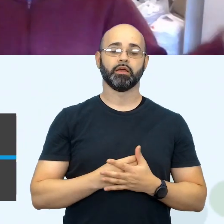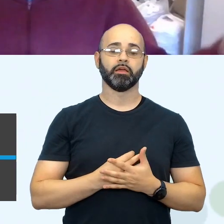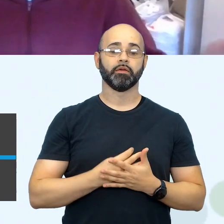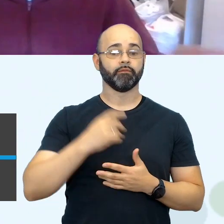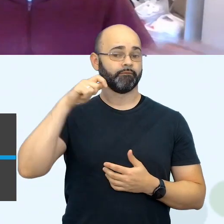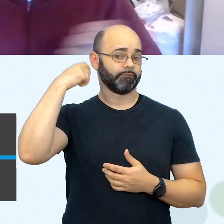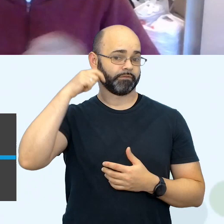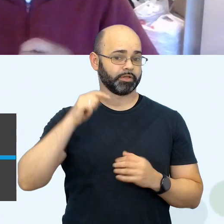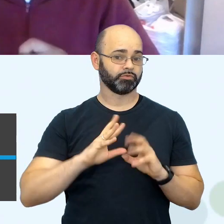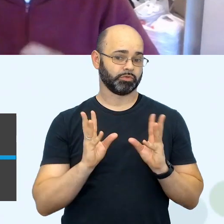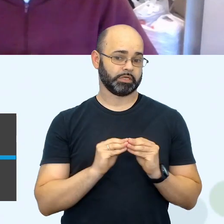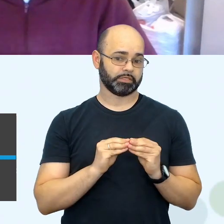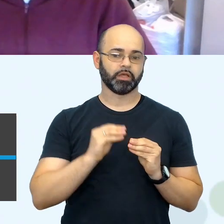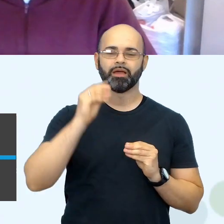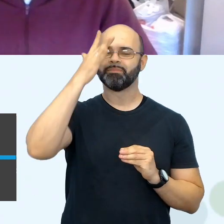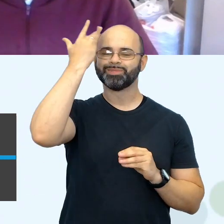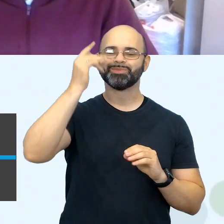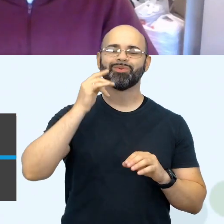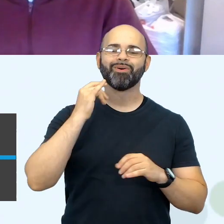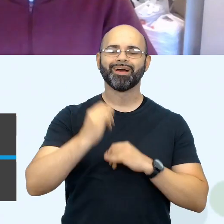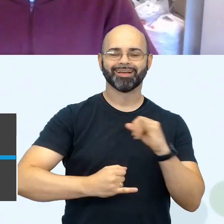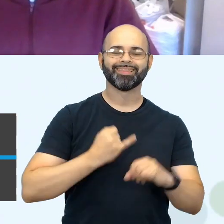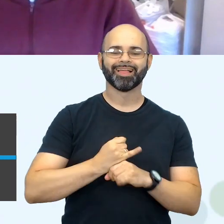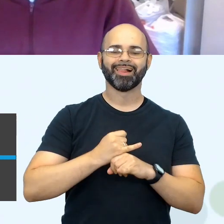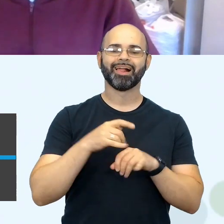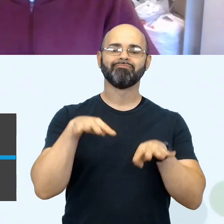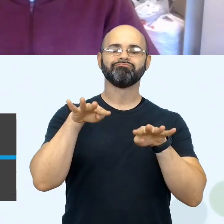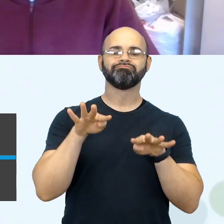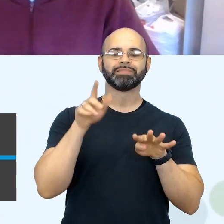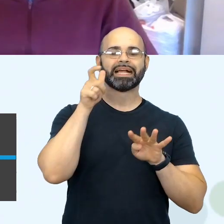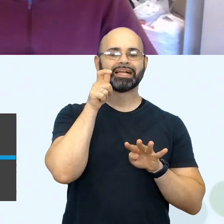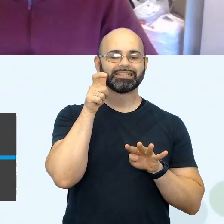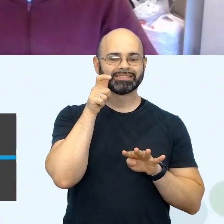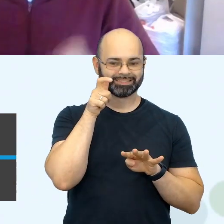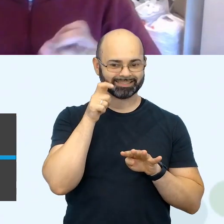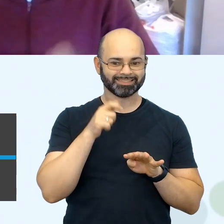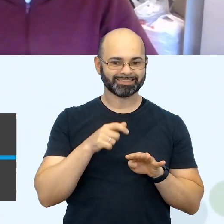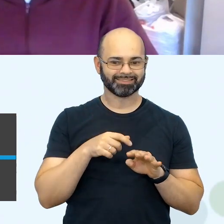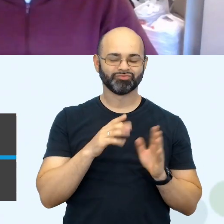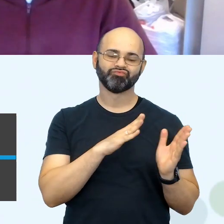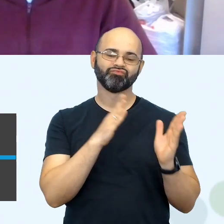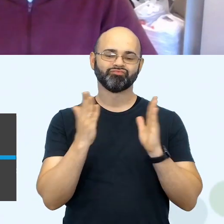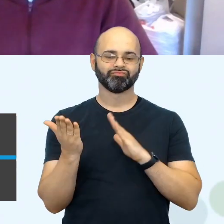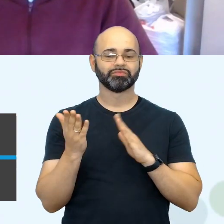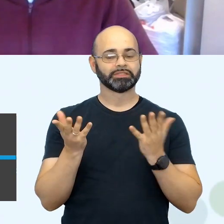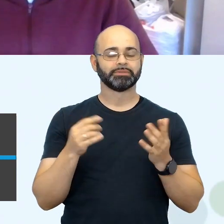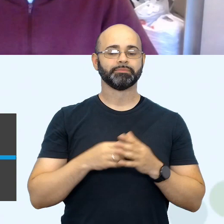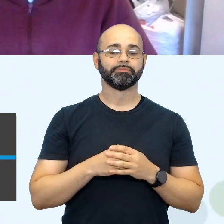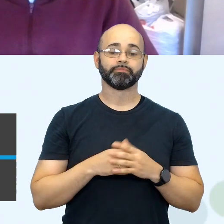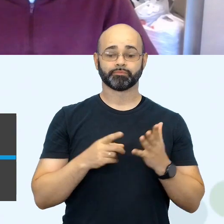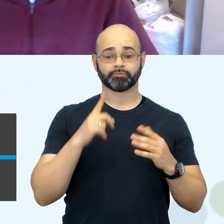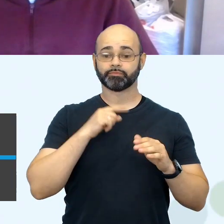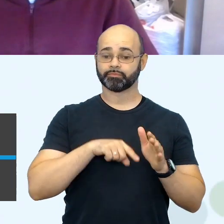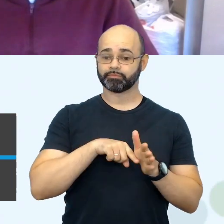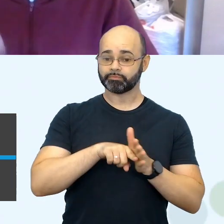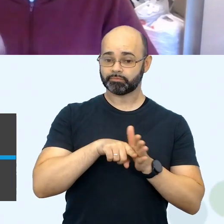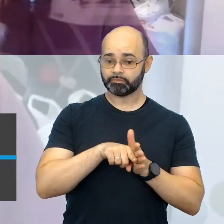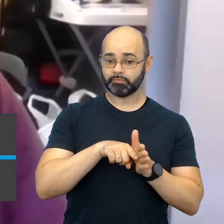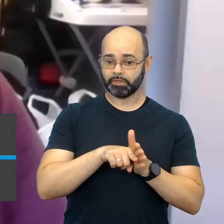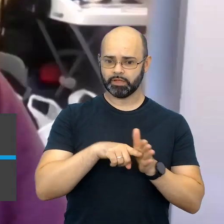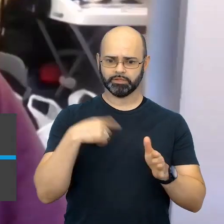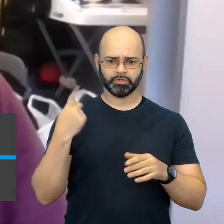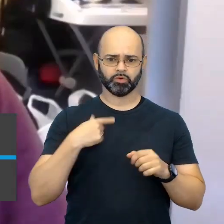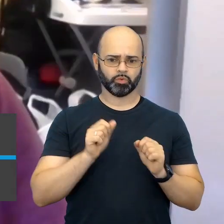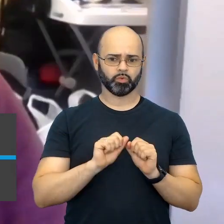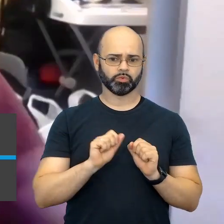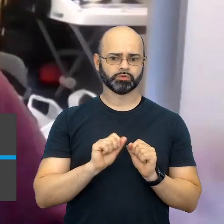o público que já existe pela internet, por exemplo. Então, nesse trabalho, eu já estou estabelecendo que tem um trabalho de pesquisa para fazer em